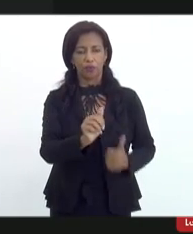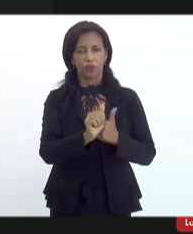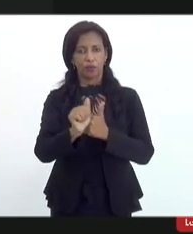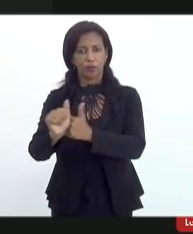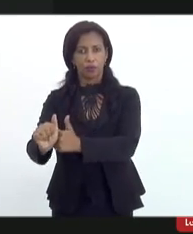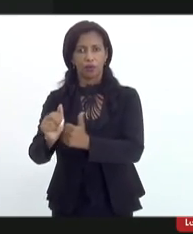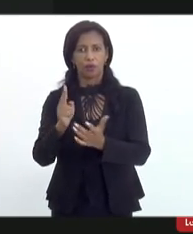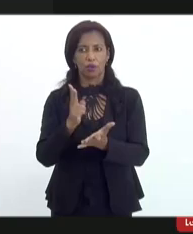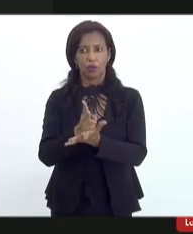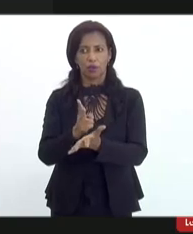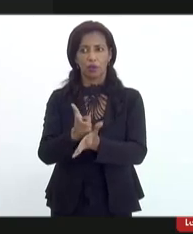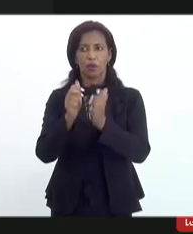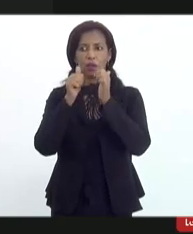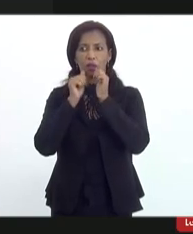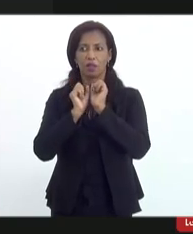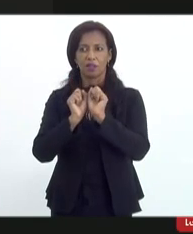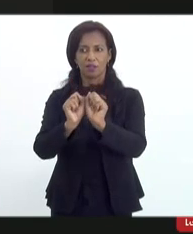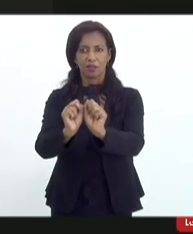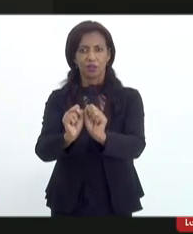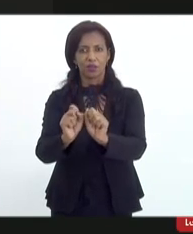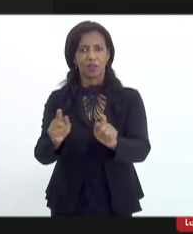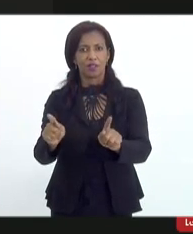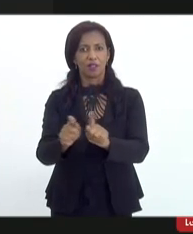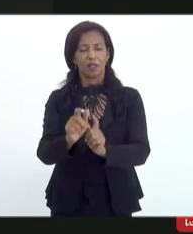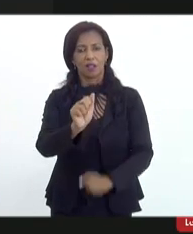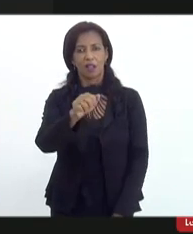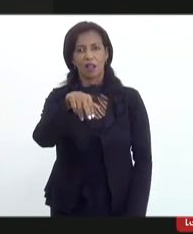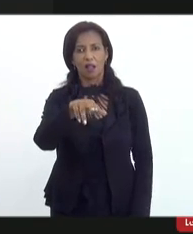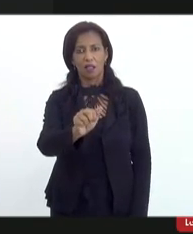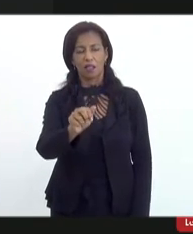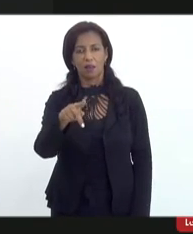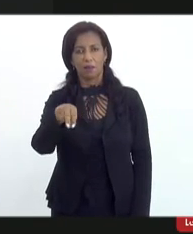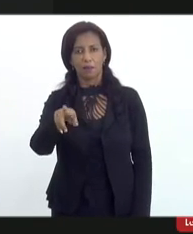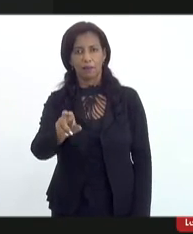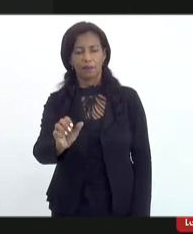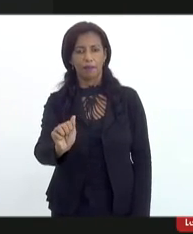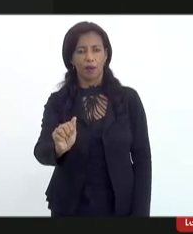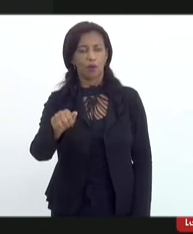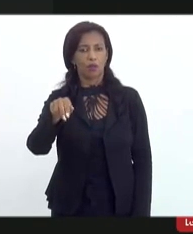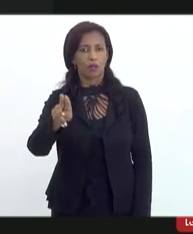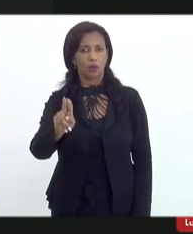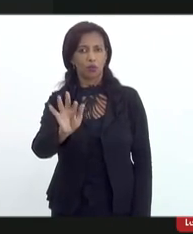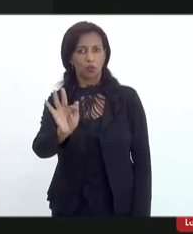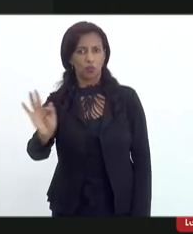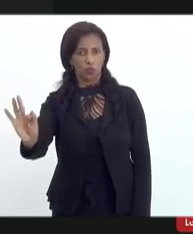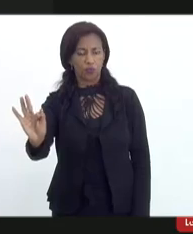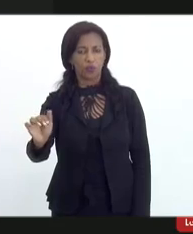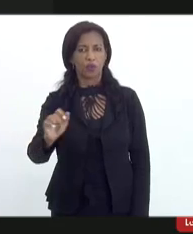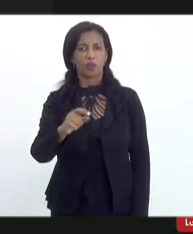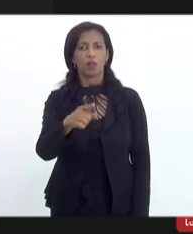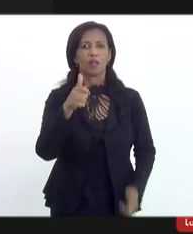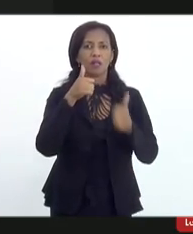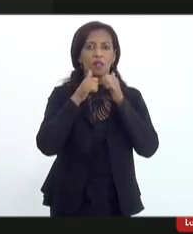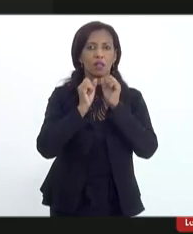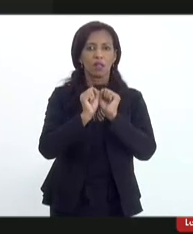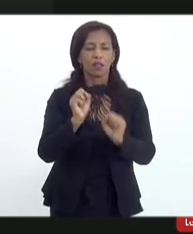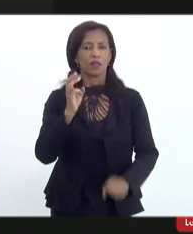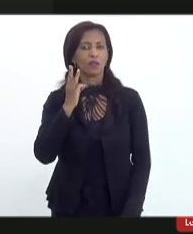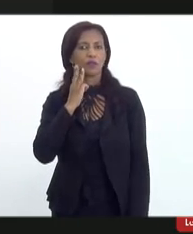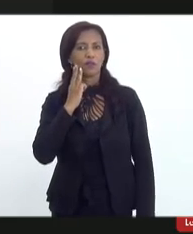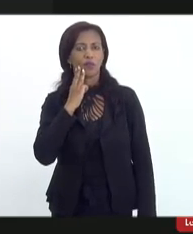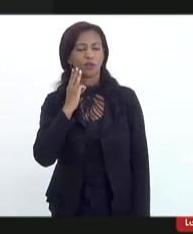acompanha, a presença da professora Ana Paula Miranda, da UF, as assessorias dos deputados